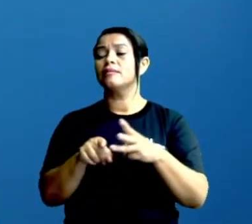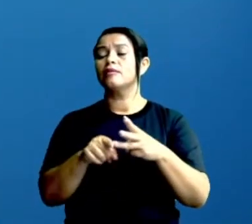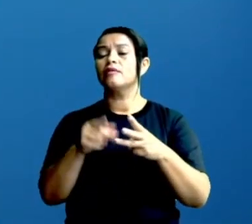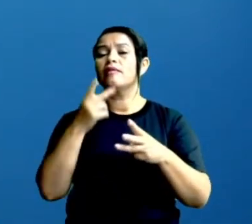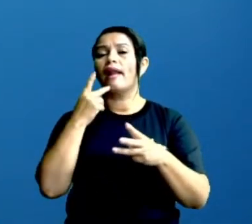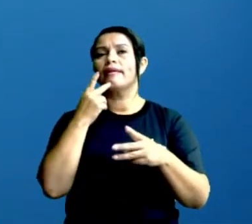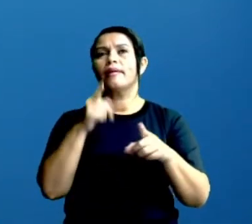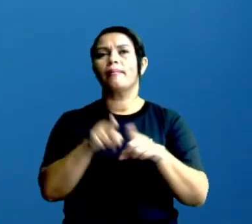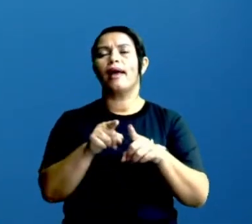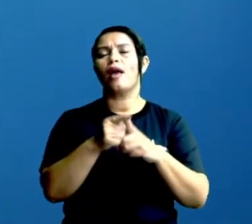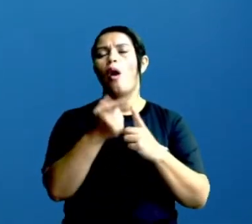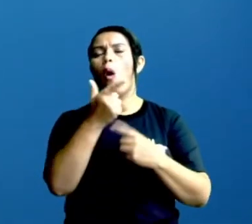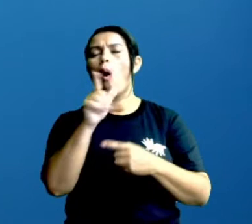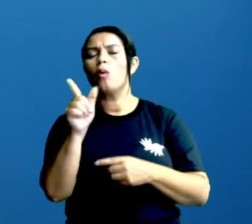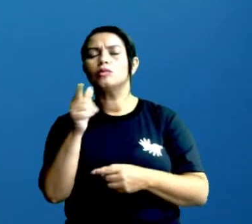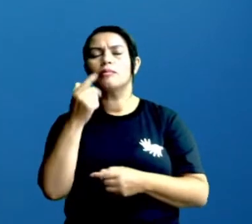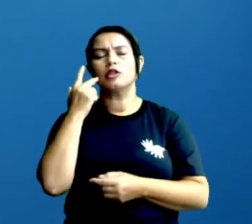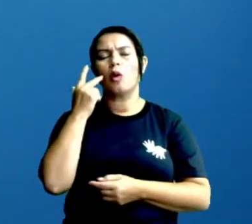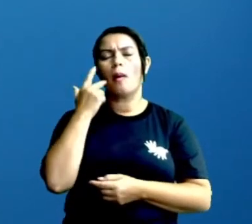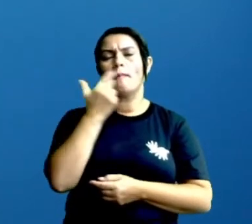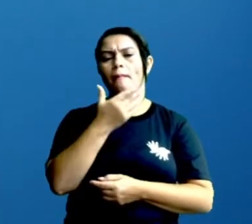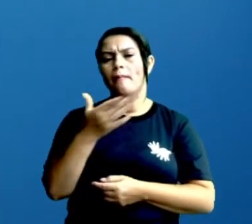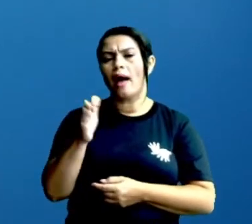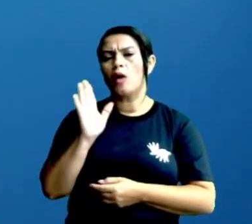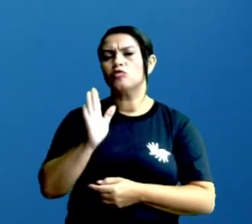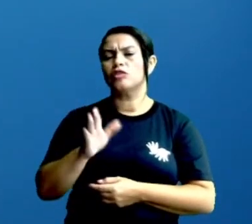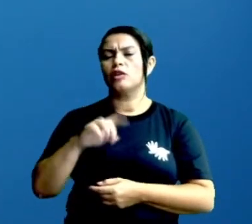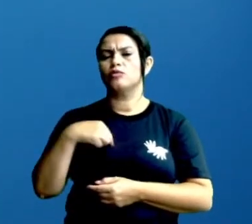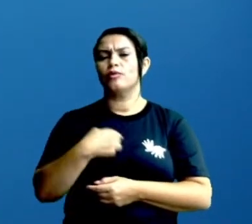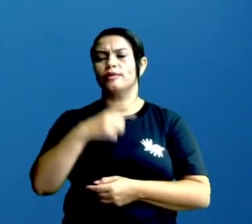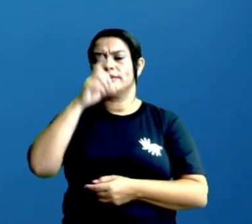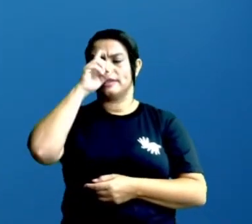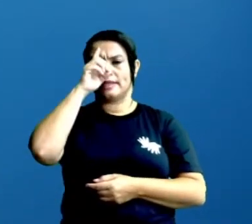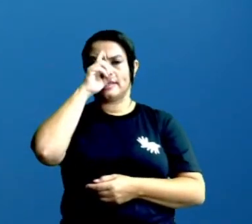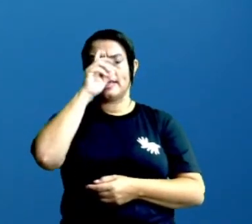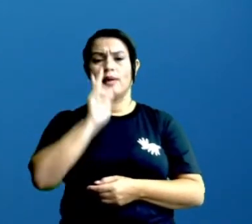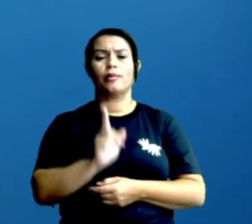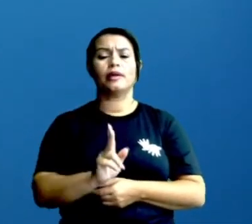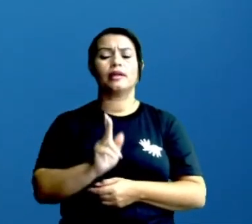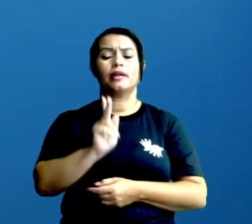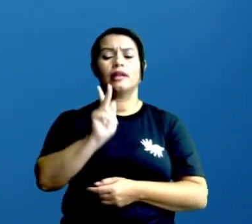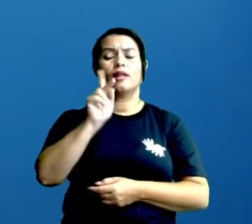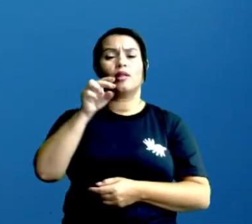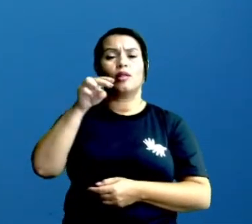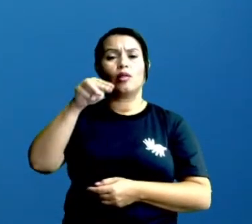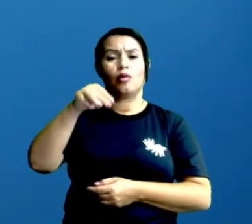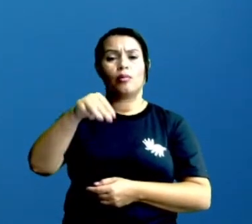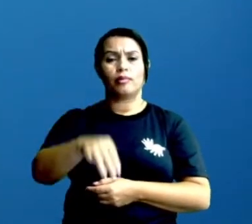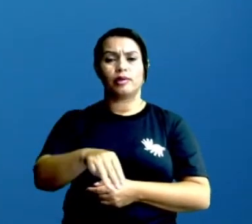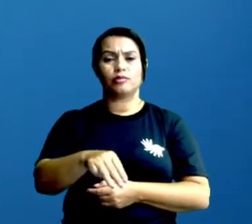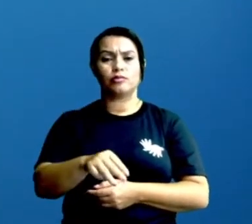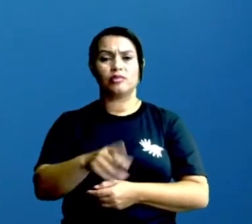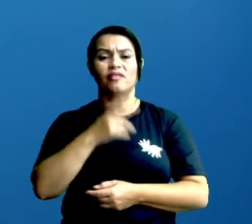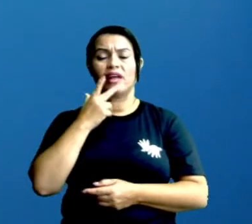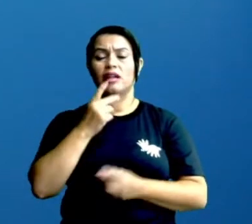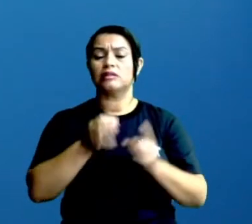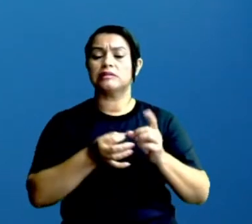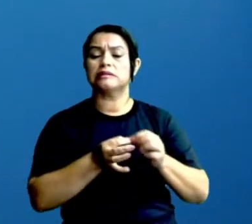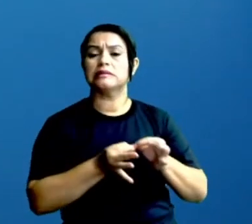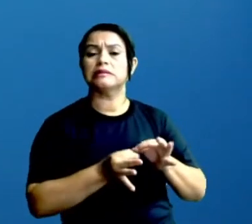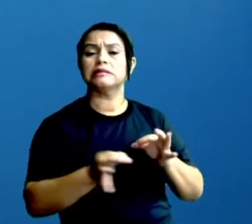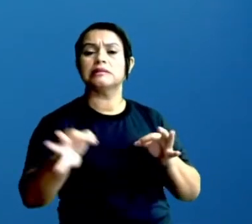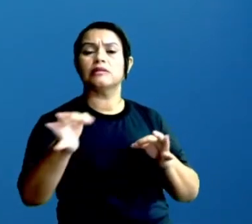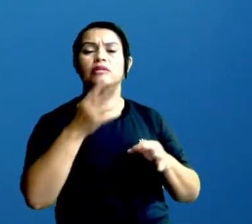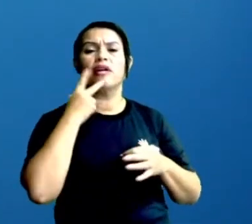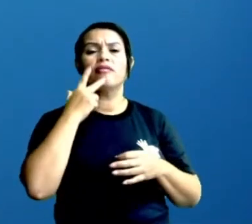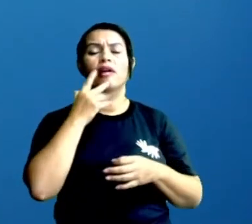outro bastante comum também, que faz parte do nosso dia a dia, é quilômetros, né? Então, a gente já automaticamente,